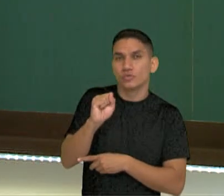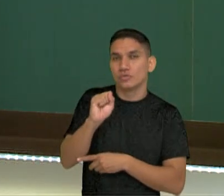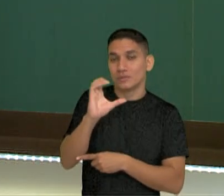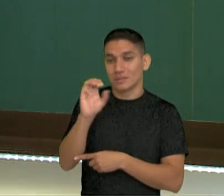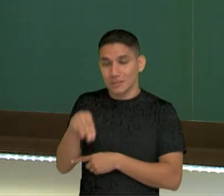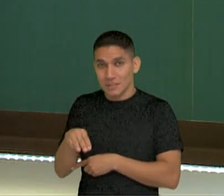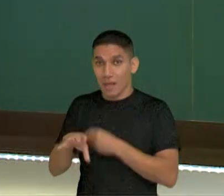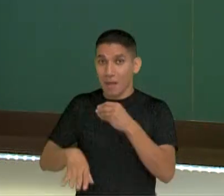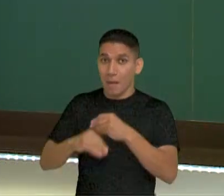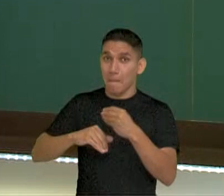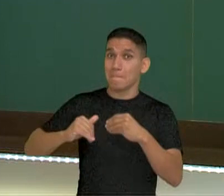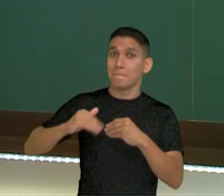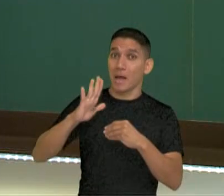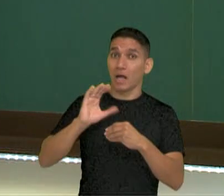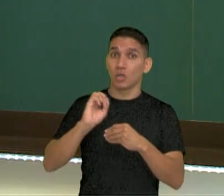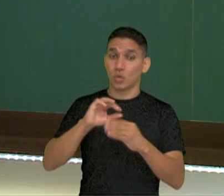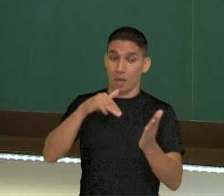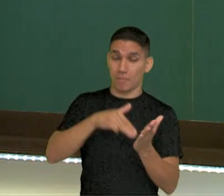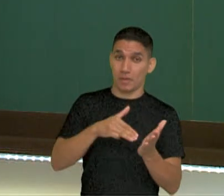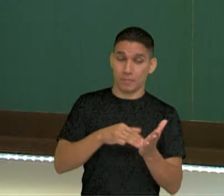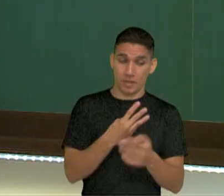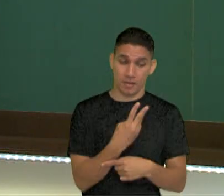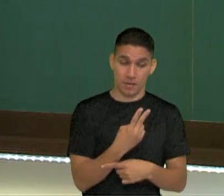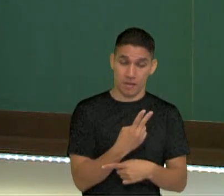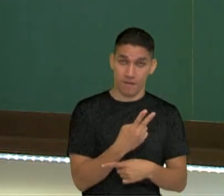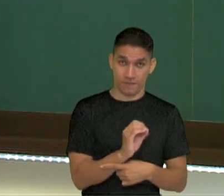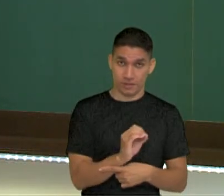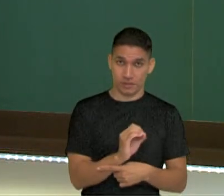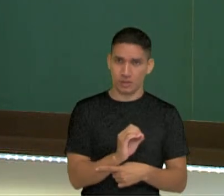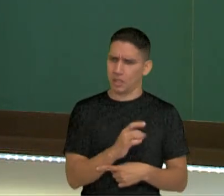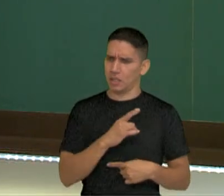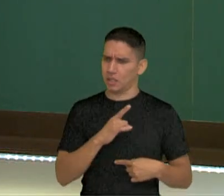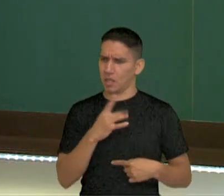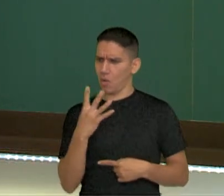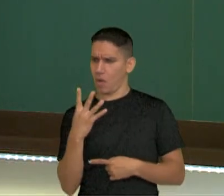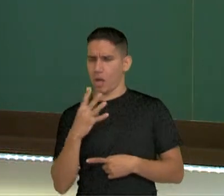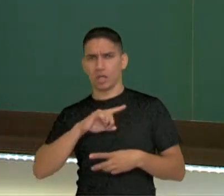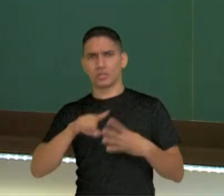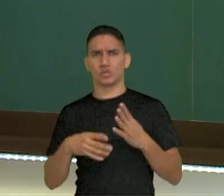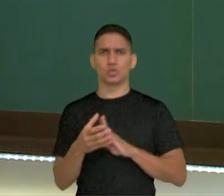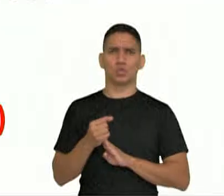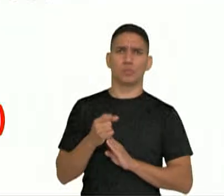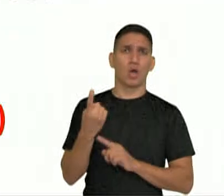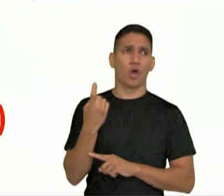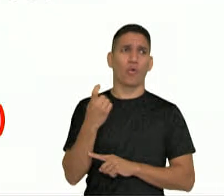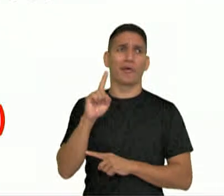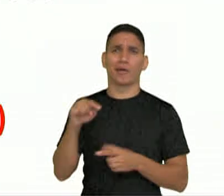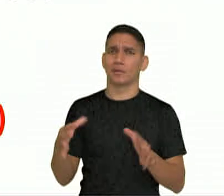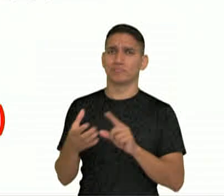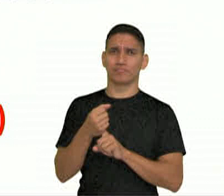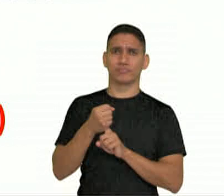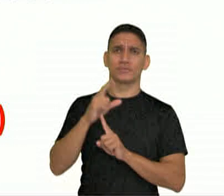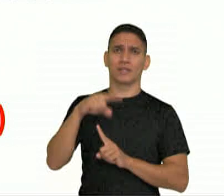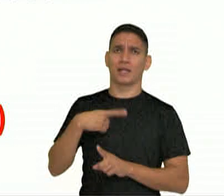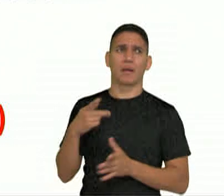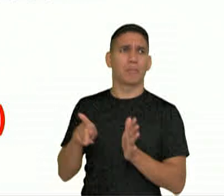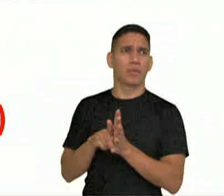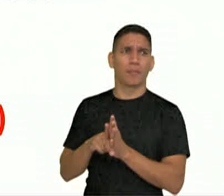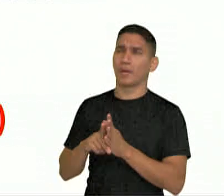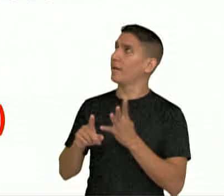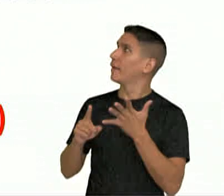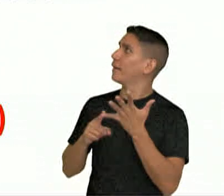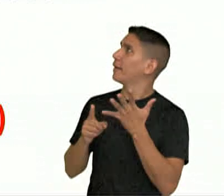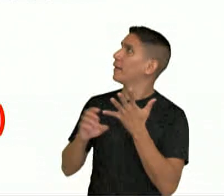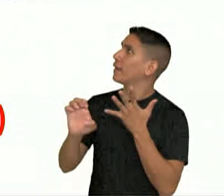certo? Que a altura mínima é 20. Então, eu tenho 4 alelos dominantes. A única possibilidade é a letra E, que tem 4 alelos dominantes. Azão,